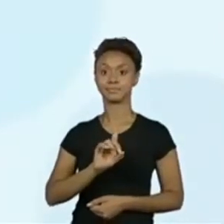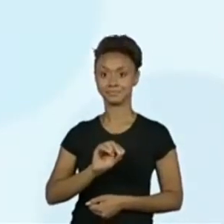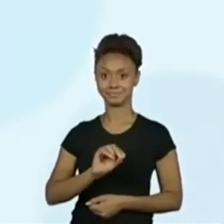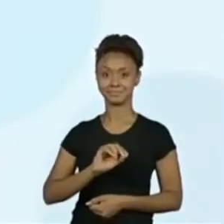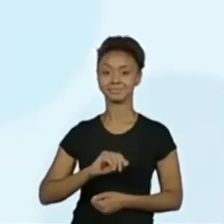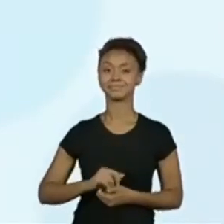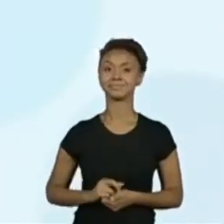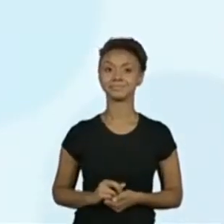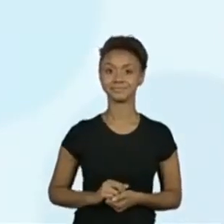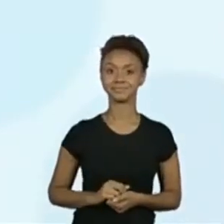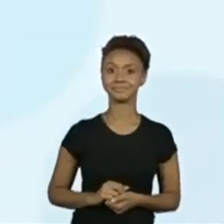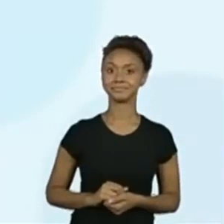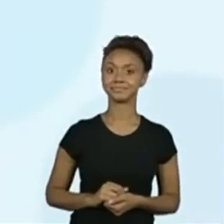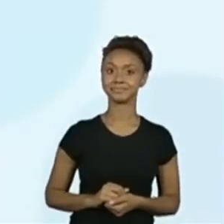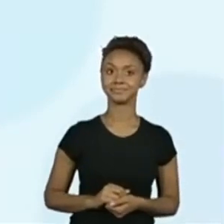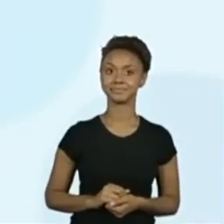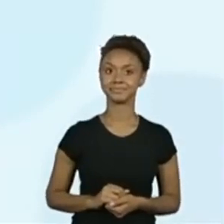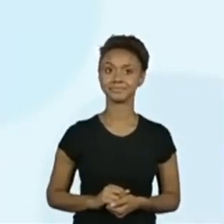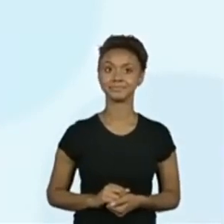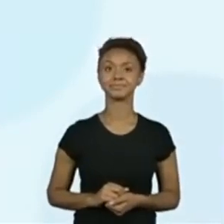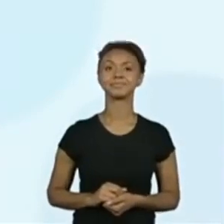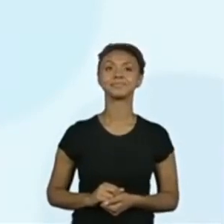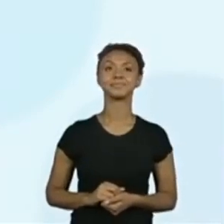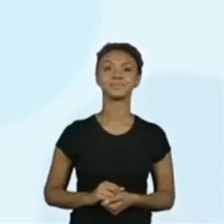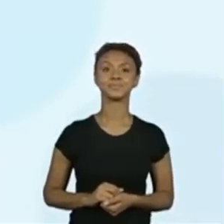Vão acompanhando.